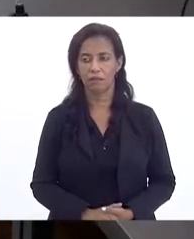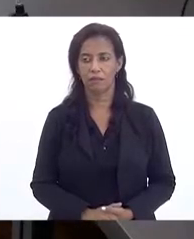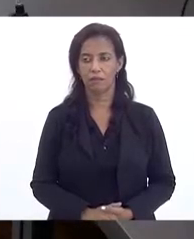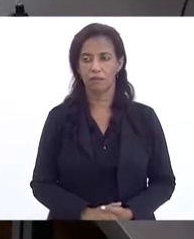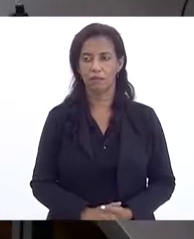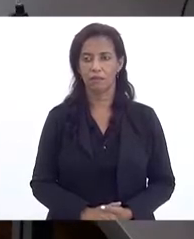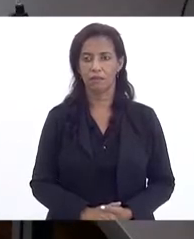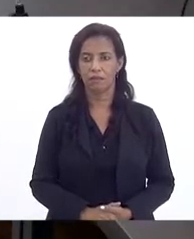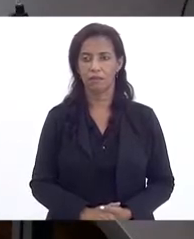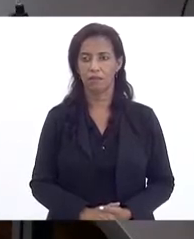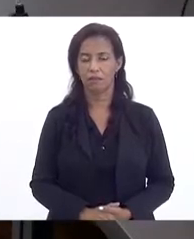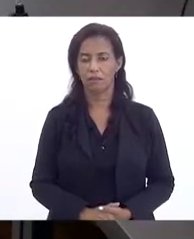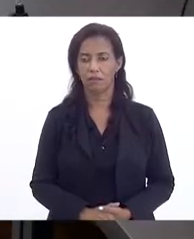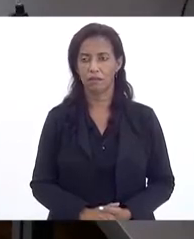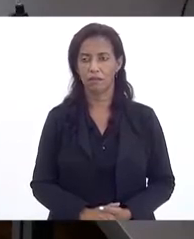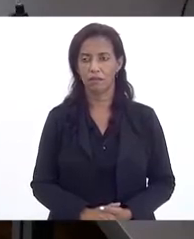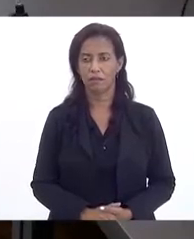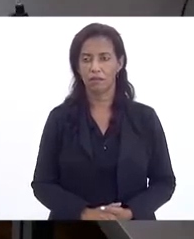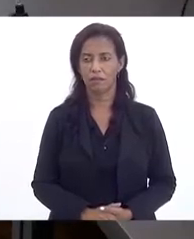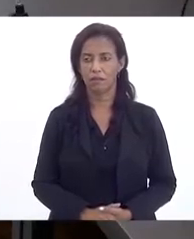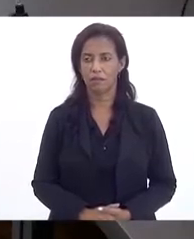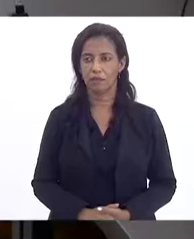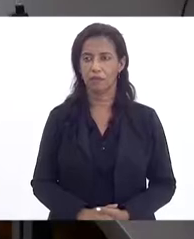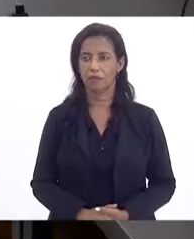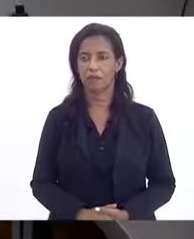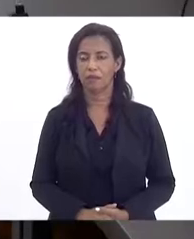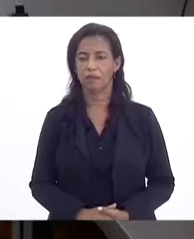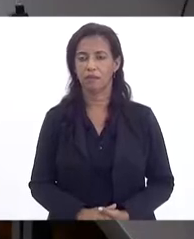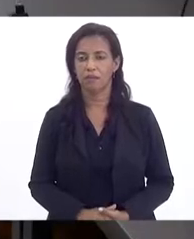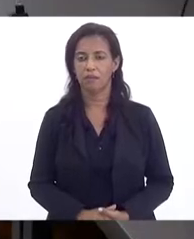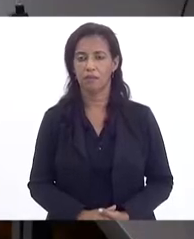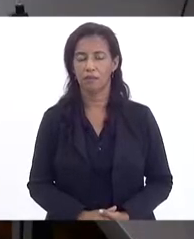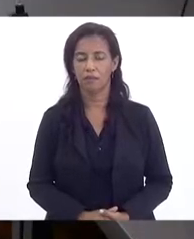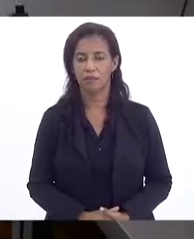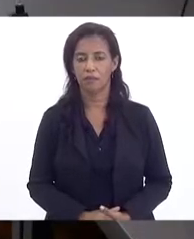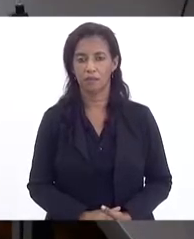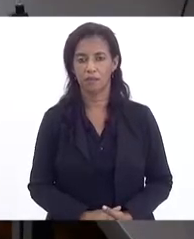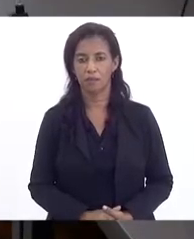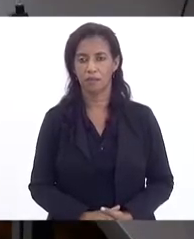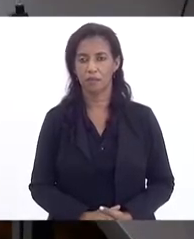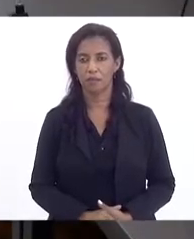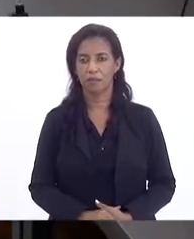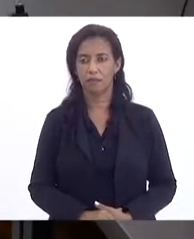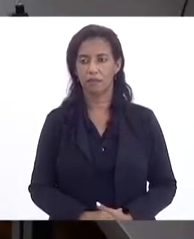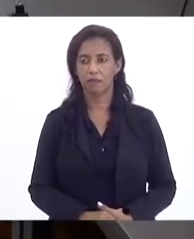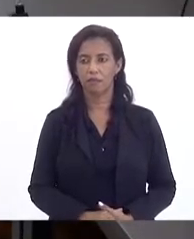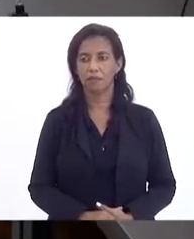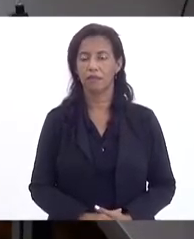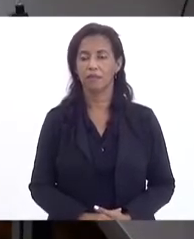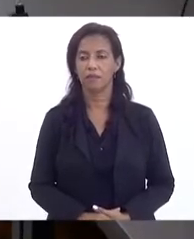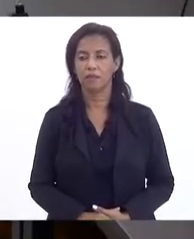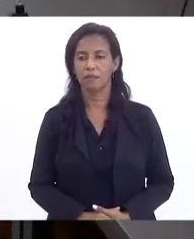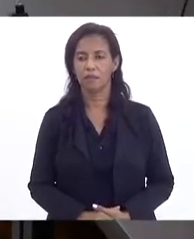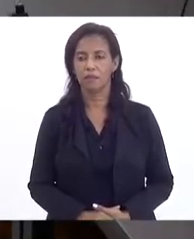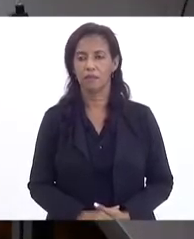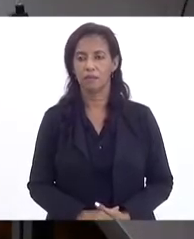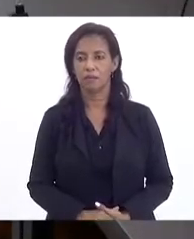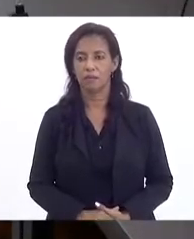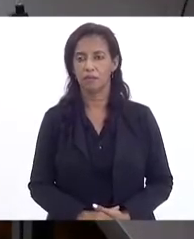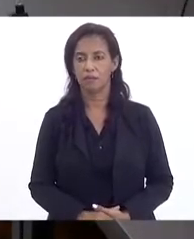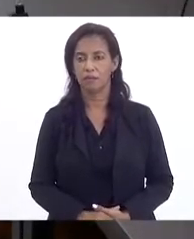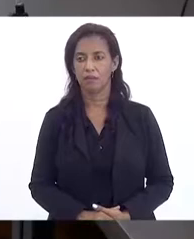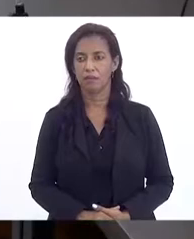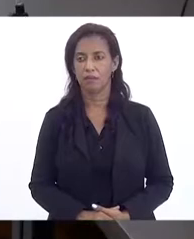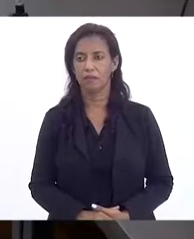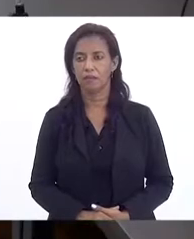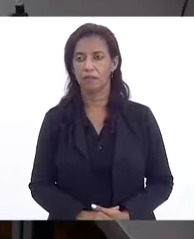Se fosse do gato, era mimigo. Tá errada a numeração. É dose.